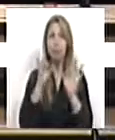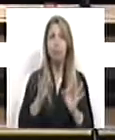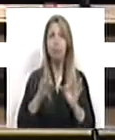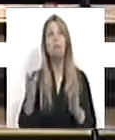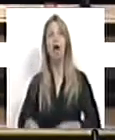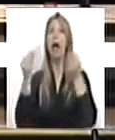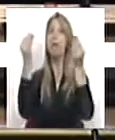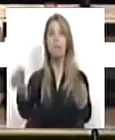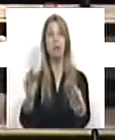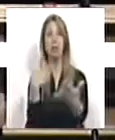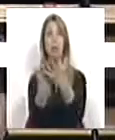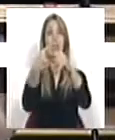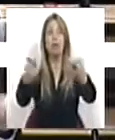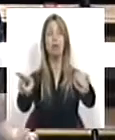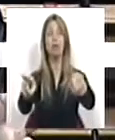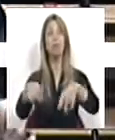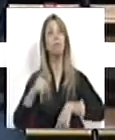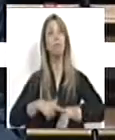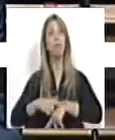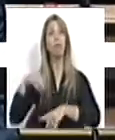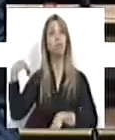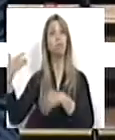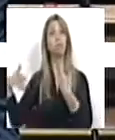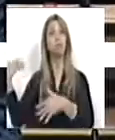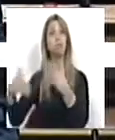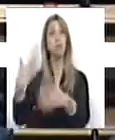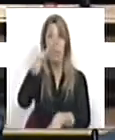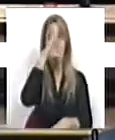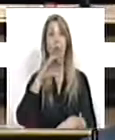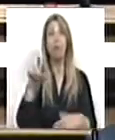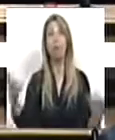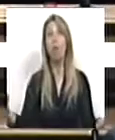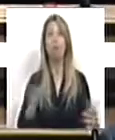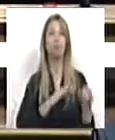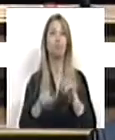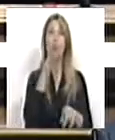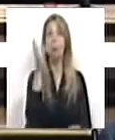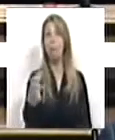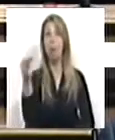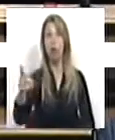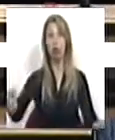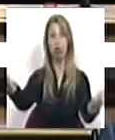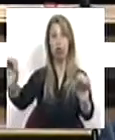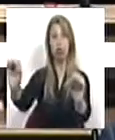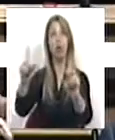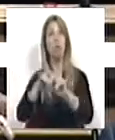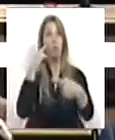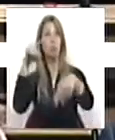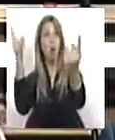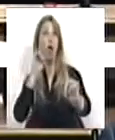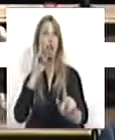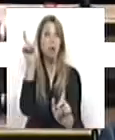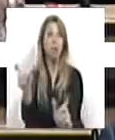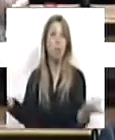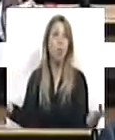toda a diferença. Os tempos passaram, o Governo também. O deputado Paulo Portas não está cá sequer para se defender, mas esperei